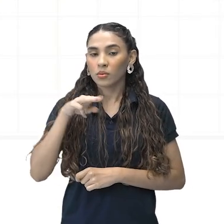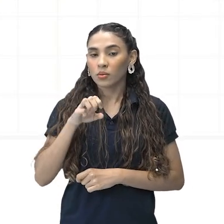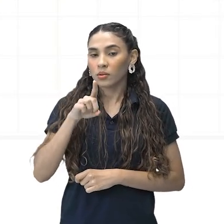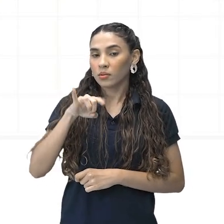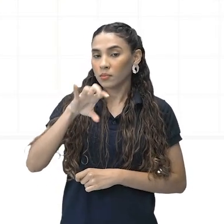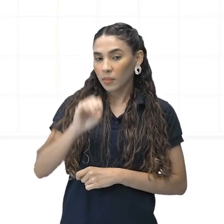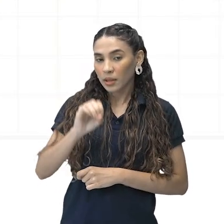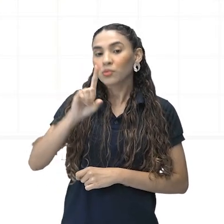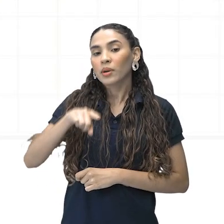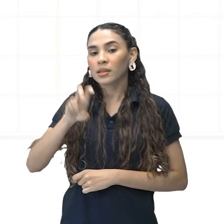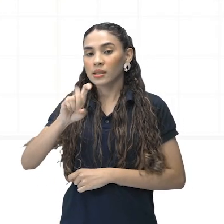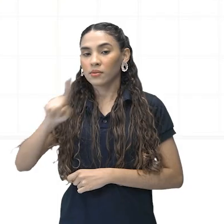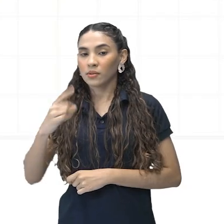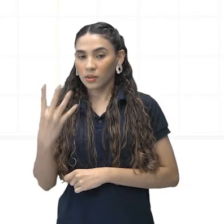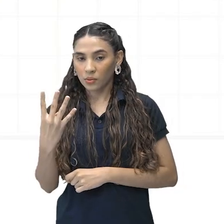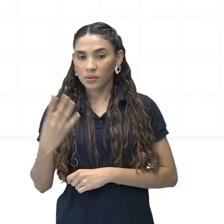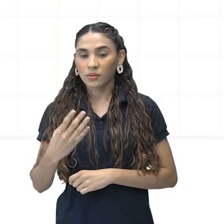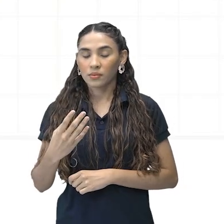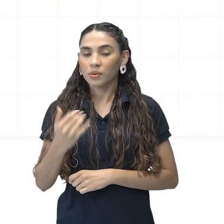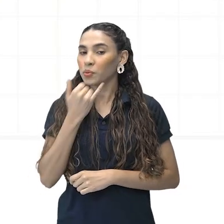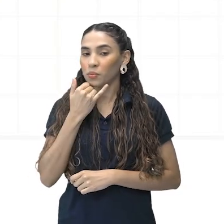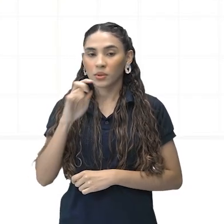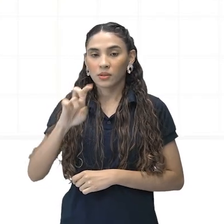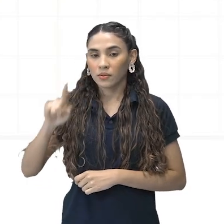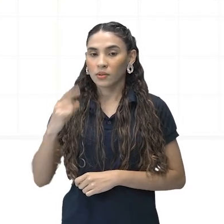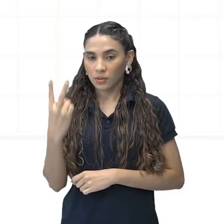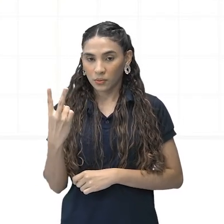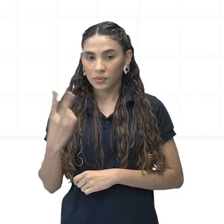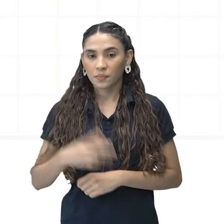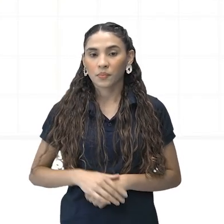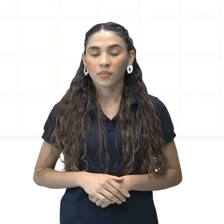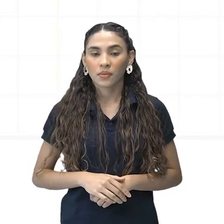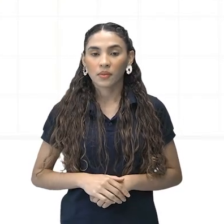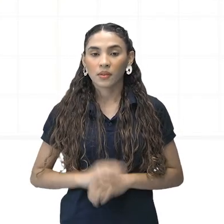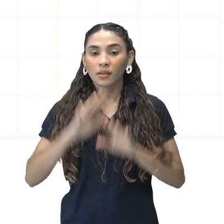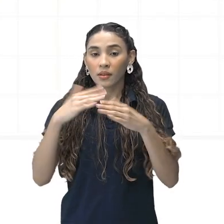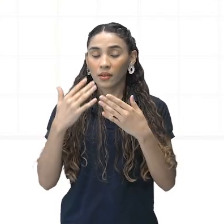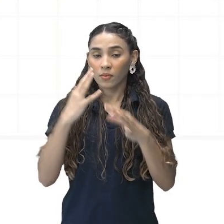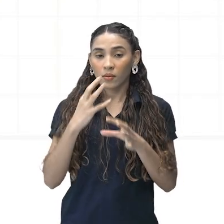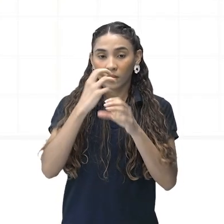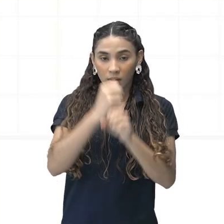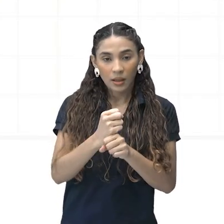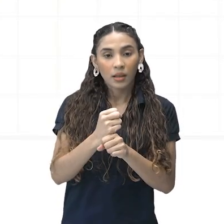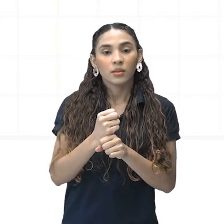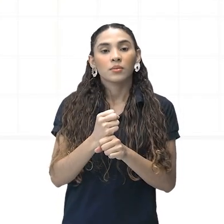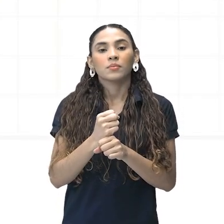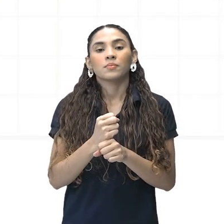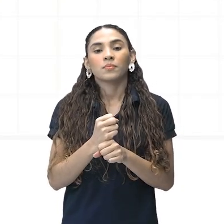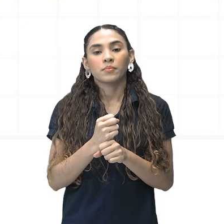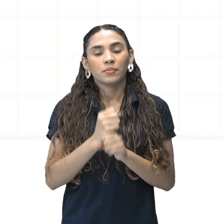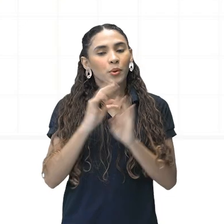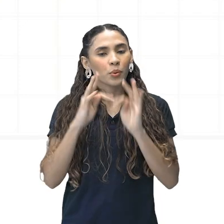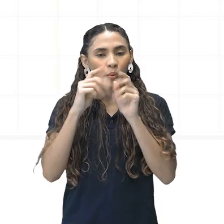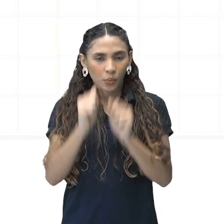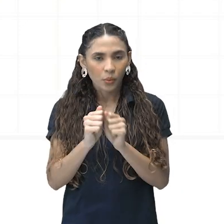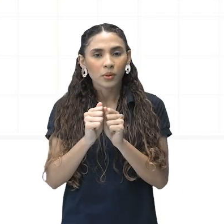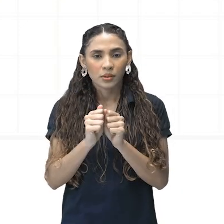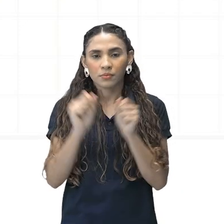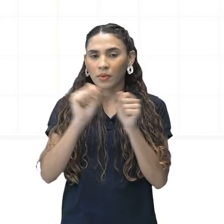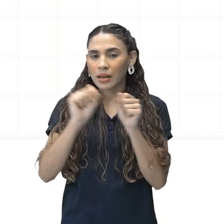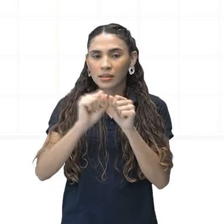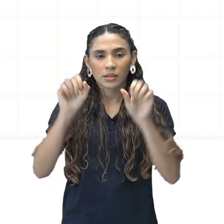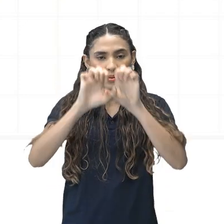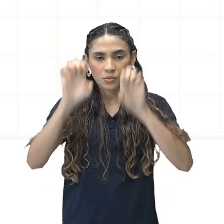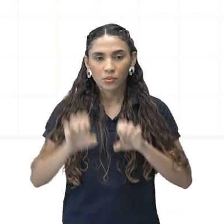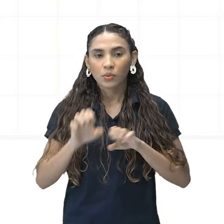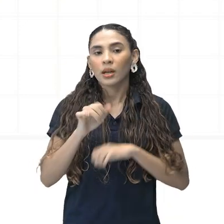é 5,2. Tudo bem? Calculado o primeiro, eu posso fazer isso para todas, tá? Se eu calcular